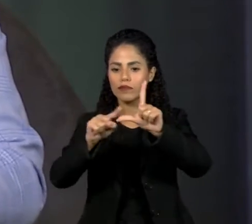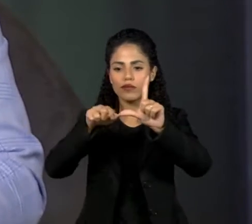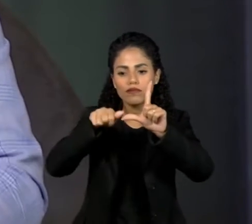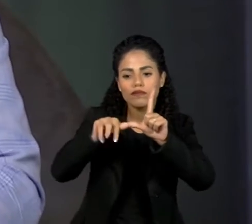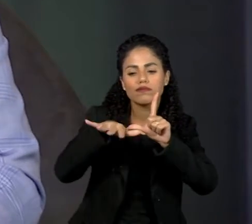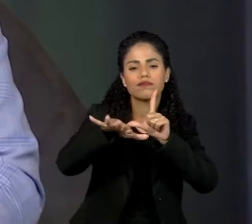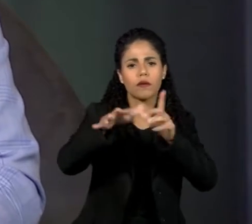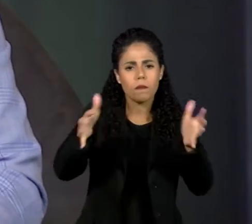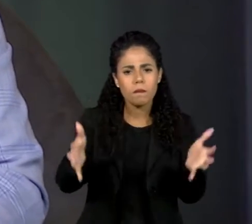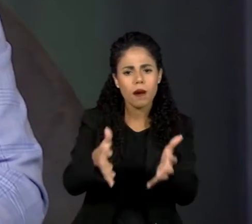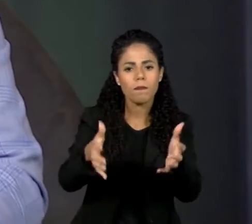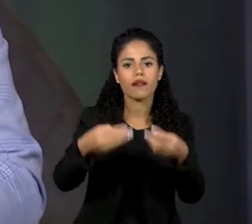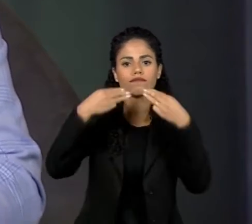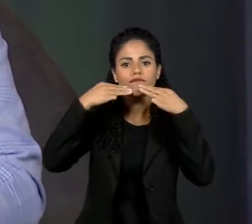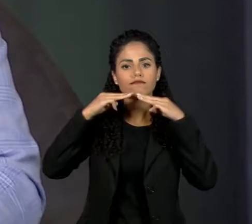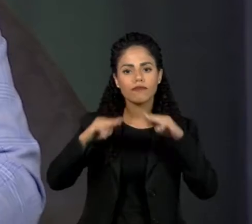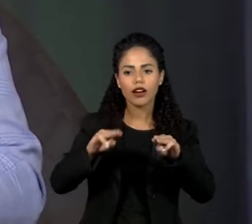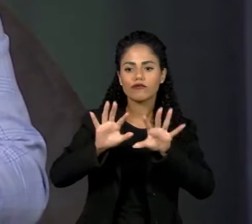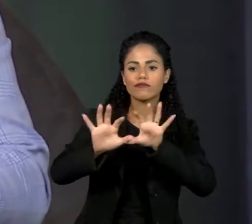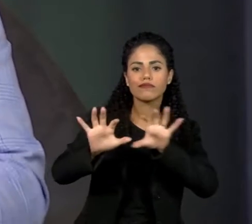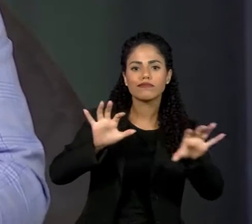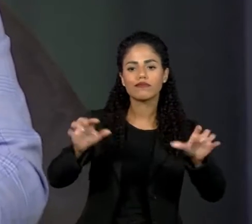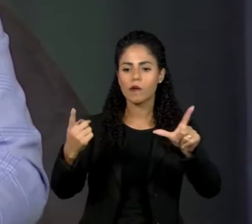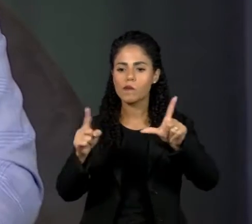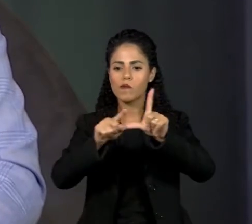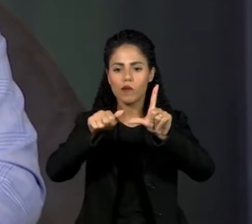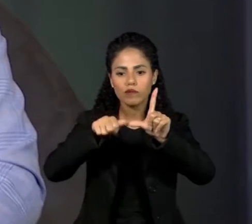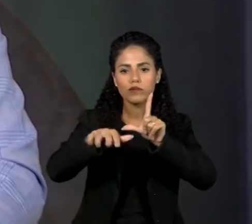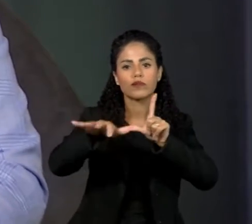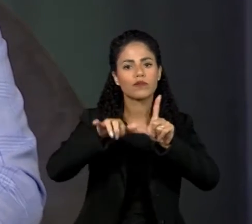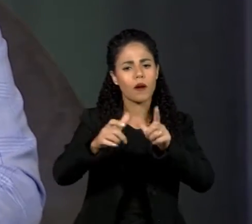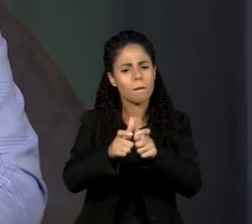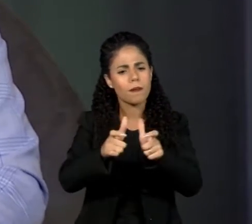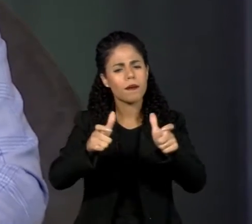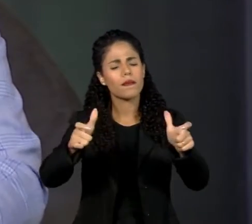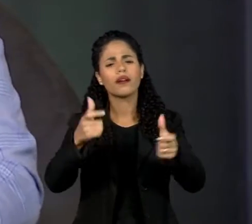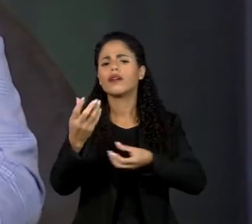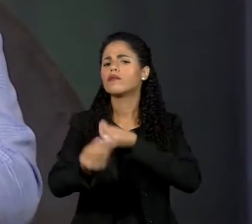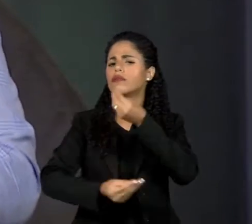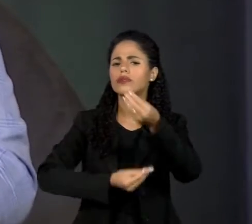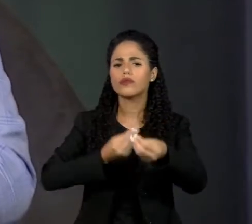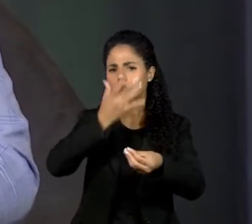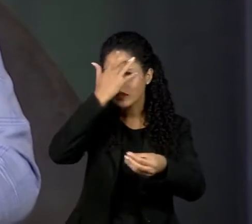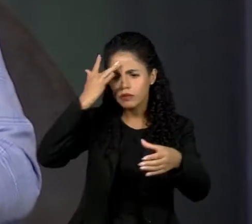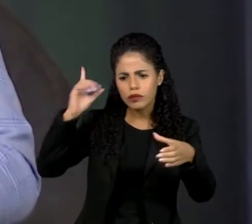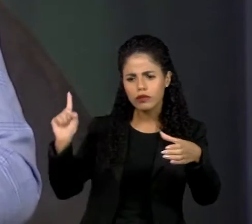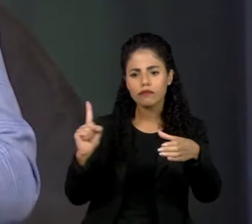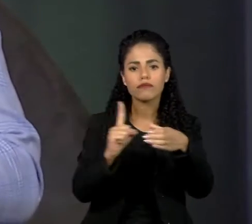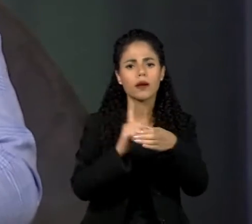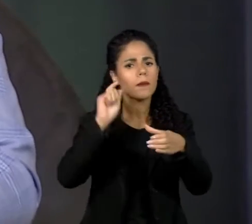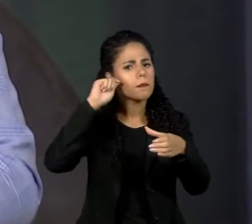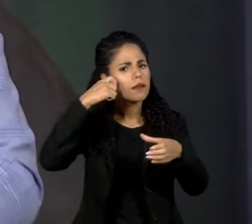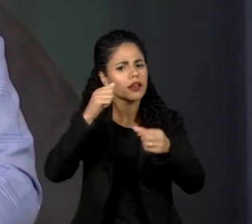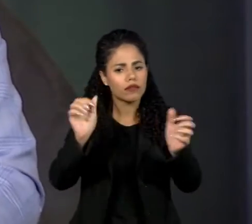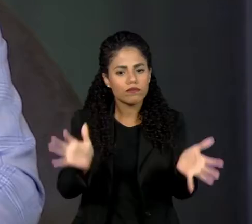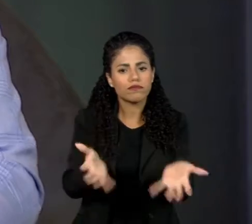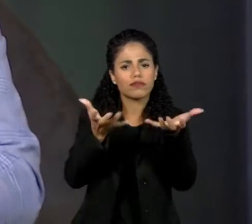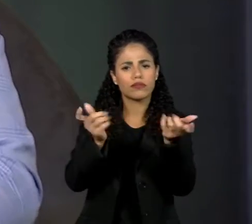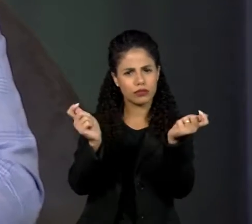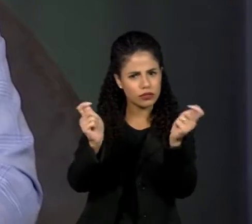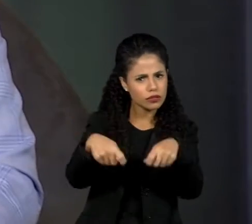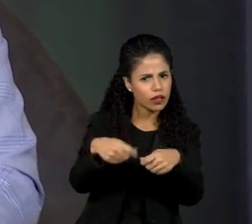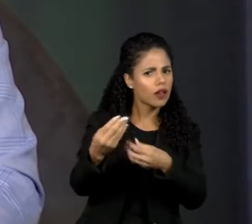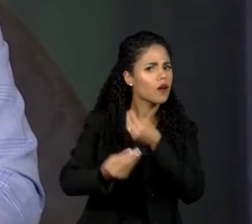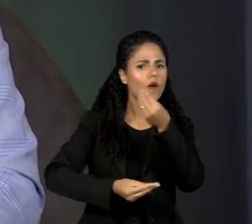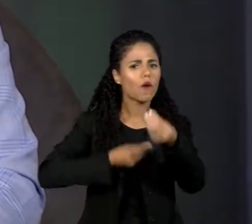e o marketing de influência tem cada vez mais espaço. Como a inclusão de negros e negras pode potencializar